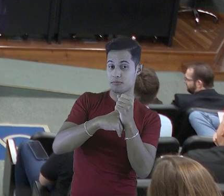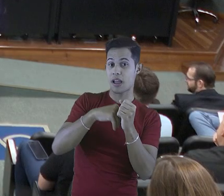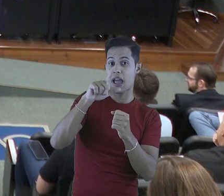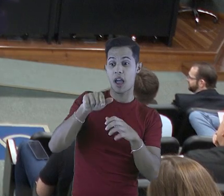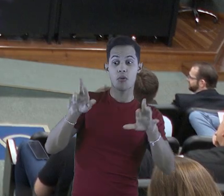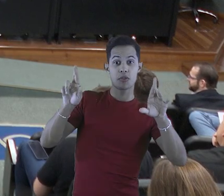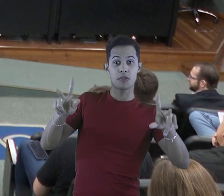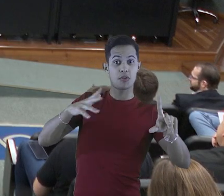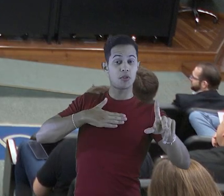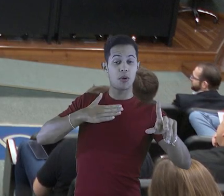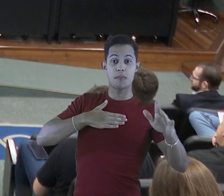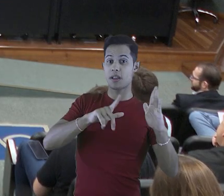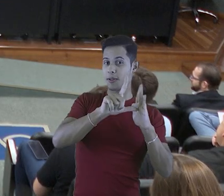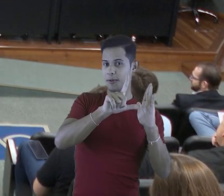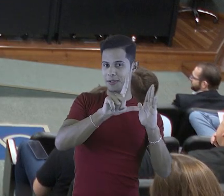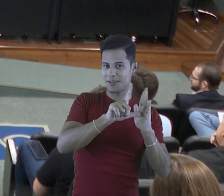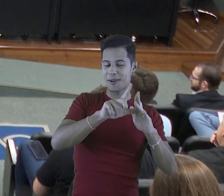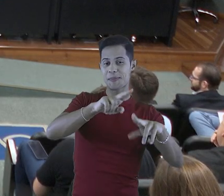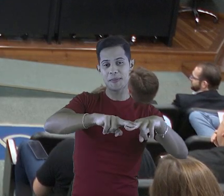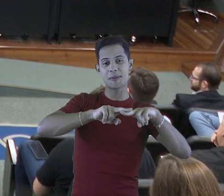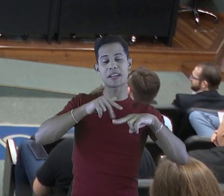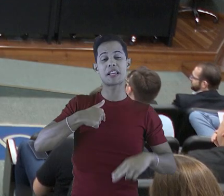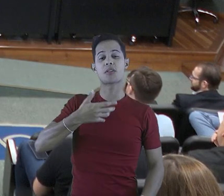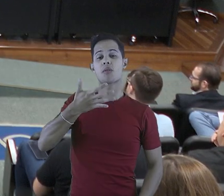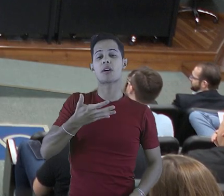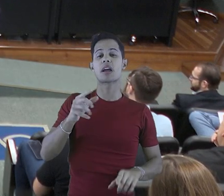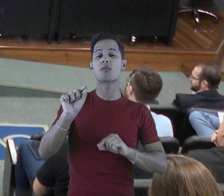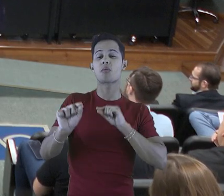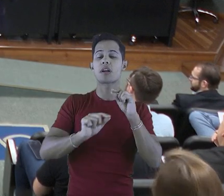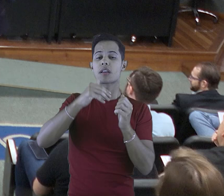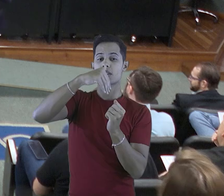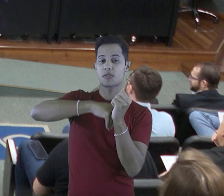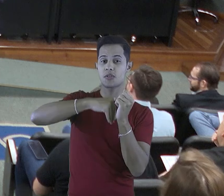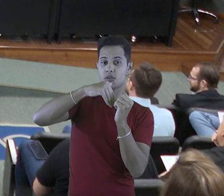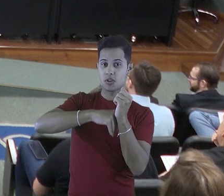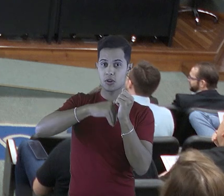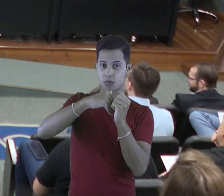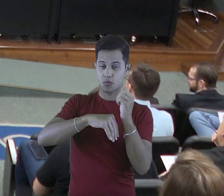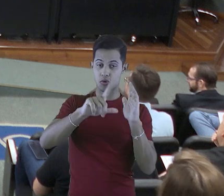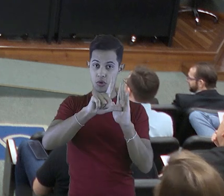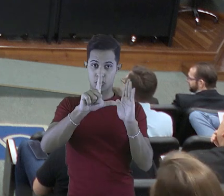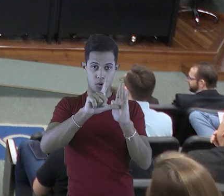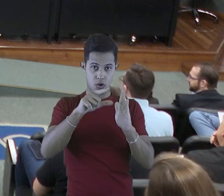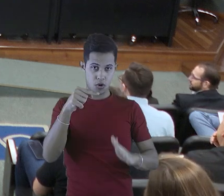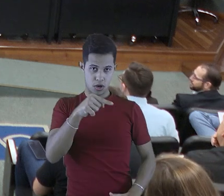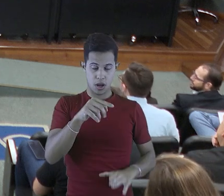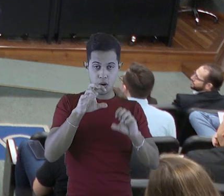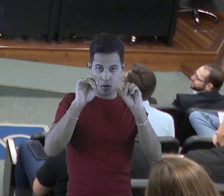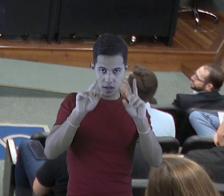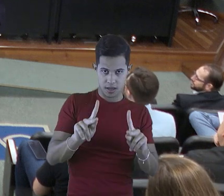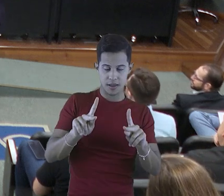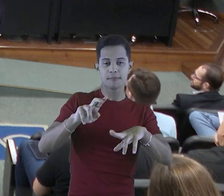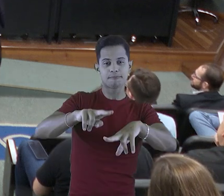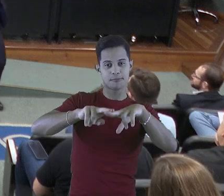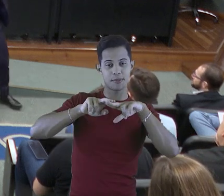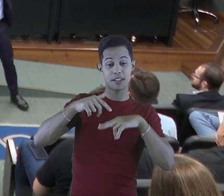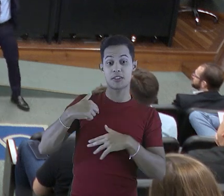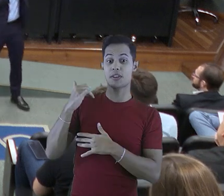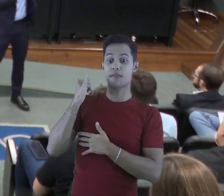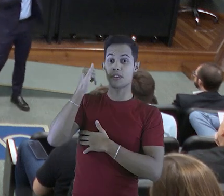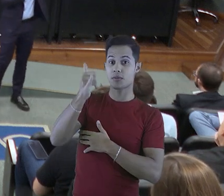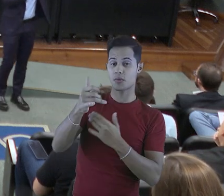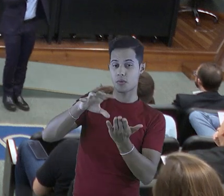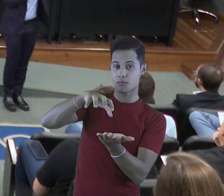como o documento é público e eu sei, eu quero que seja declarado o sigilo comercial neste caso. Daí a gente falou lá